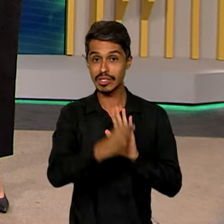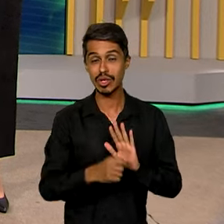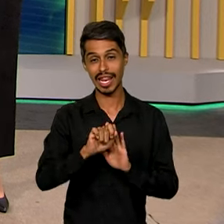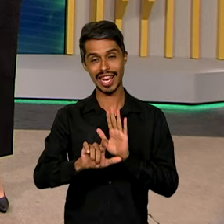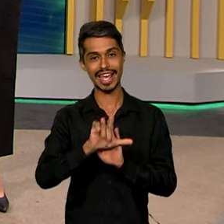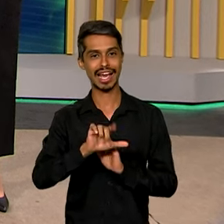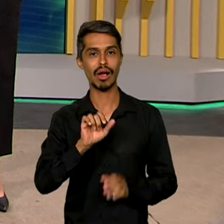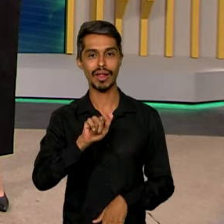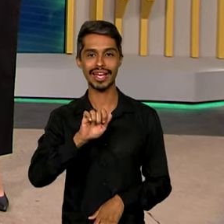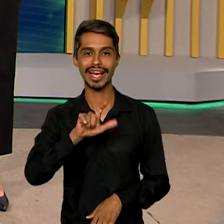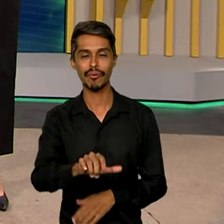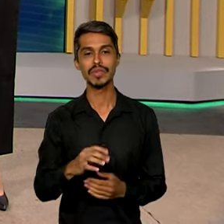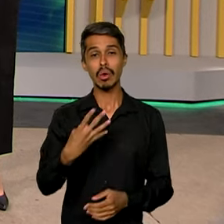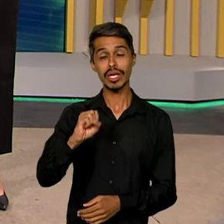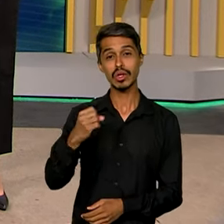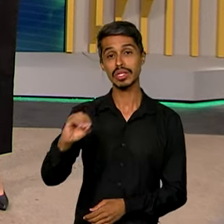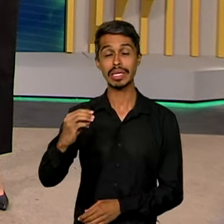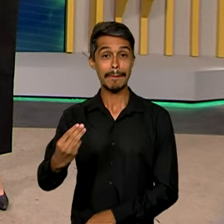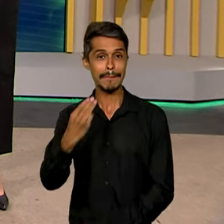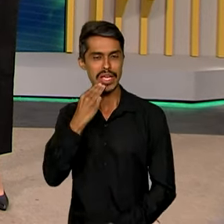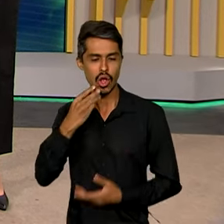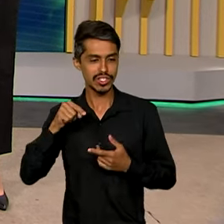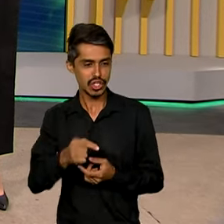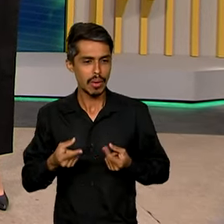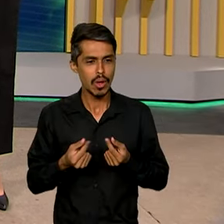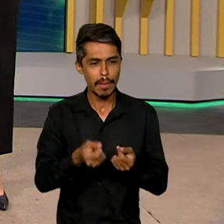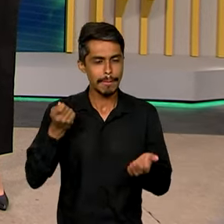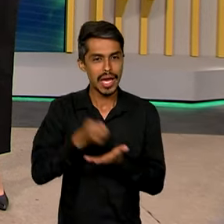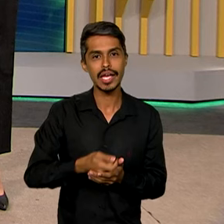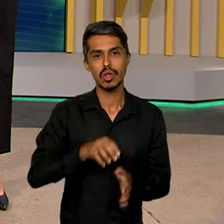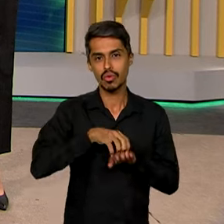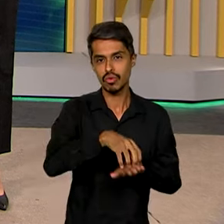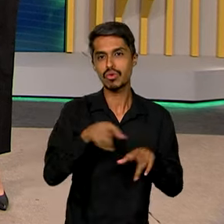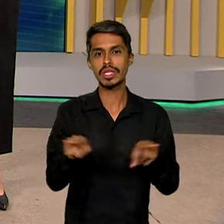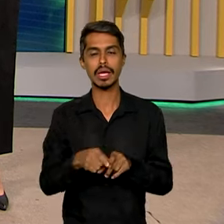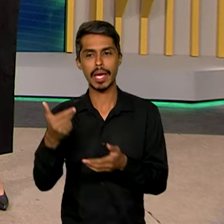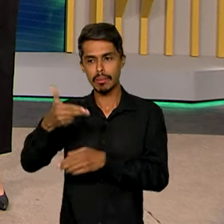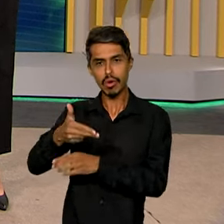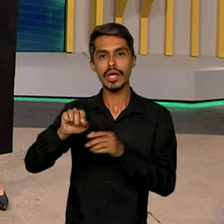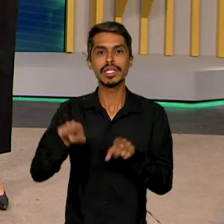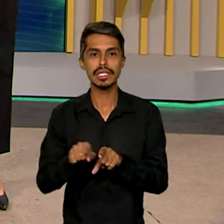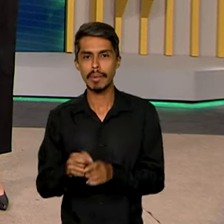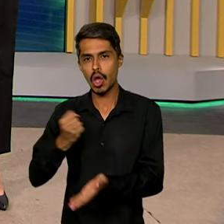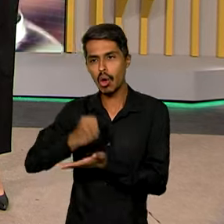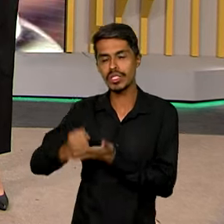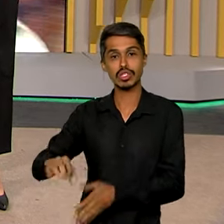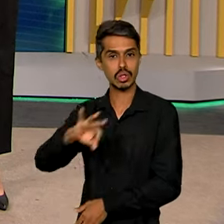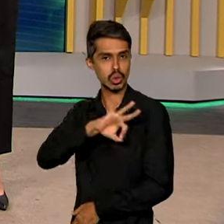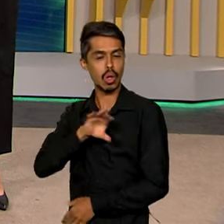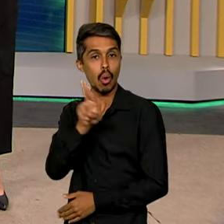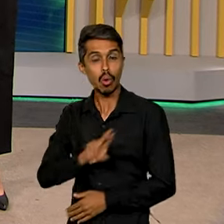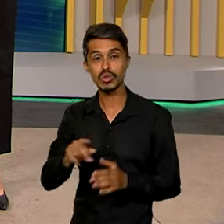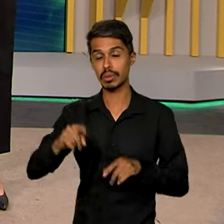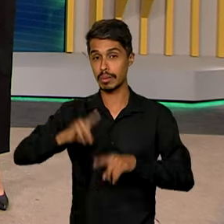milhões de reais que serão utilizados para a compra de veículos, armamentos e para a contratação de forças policiais por meio